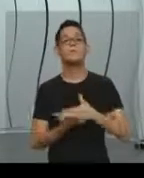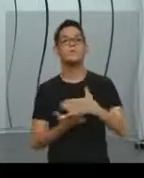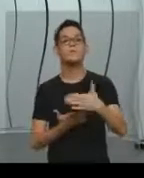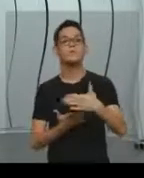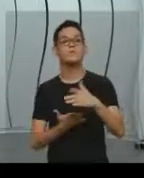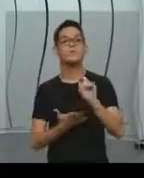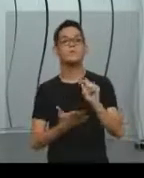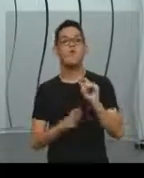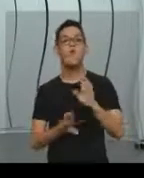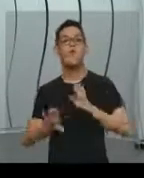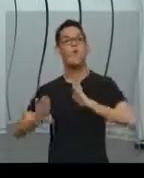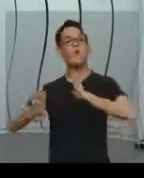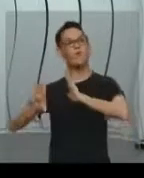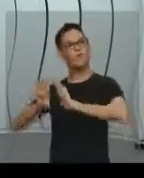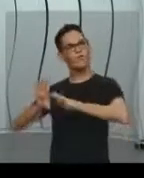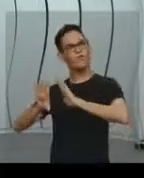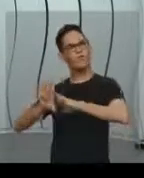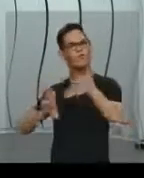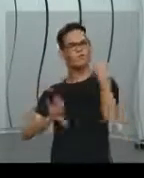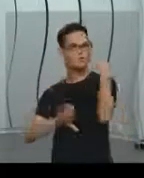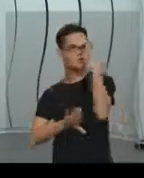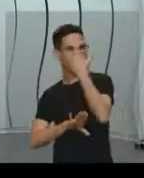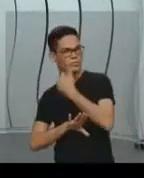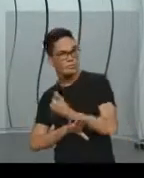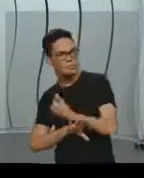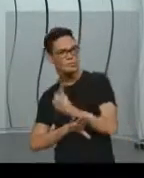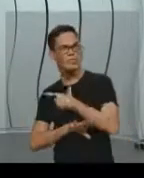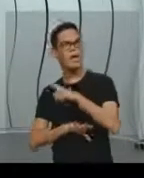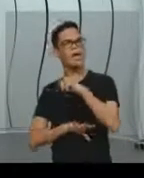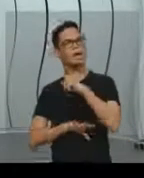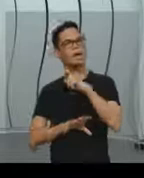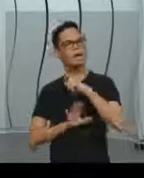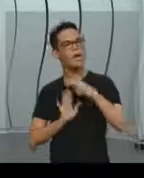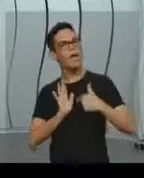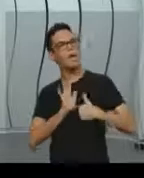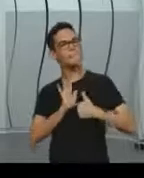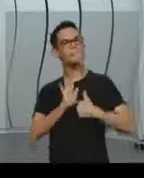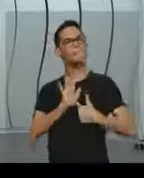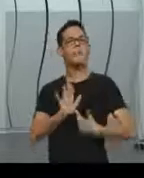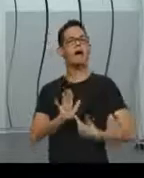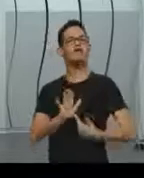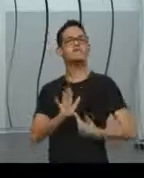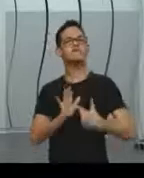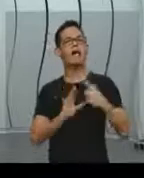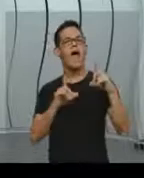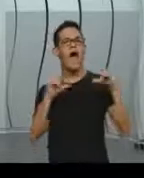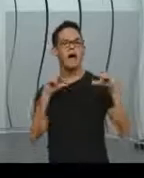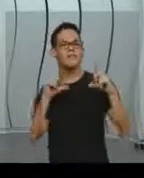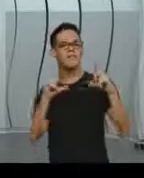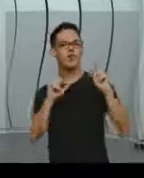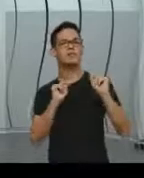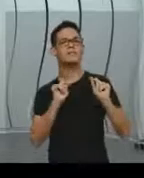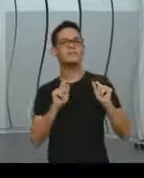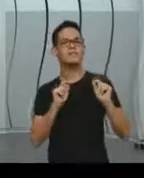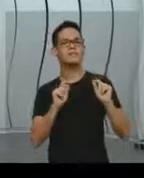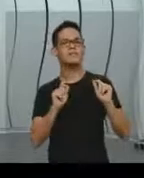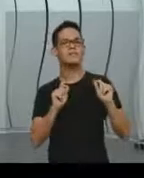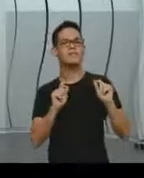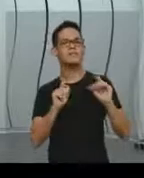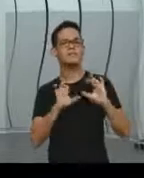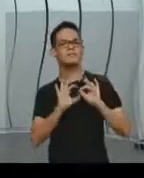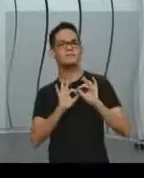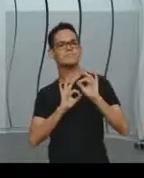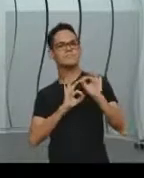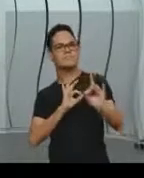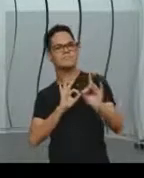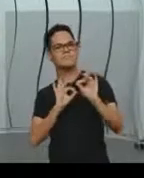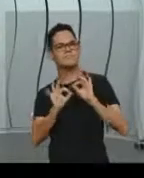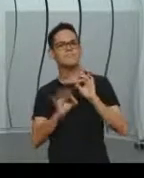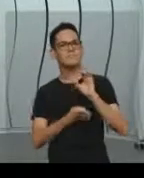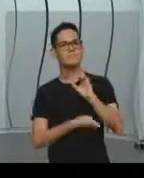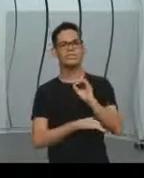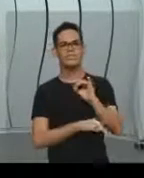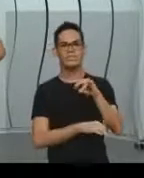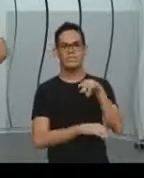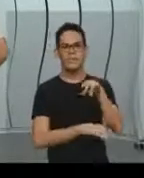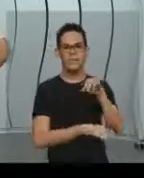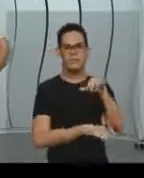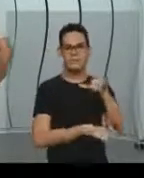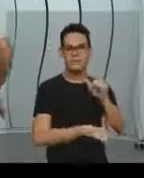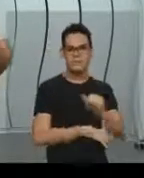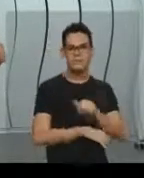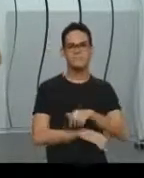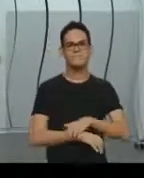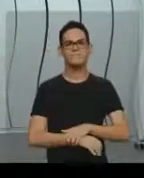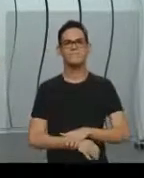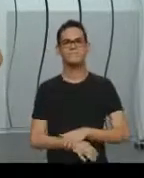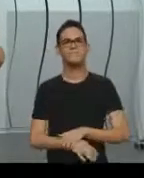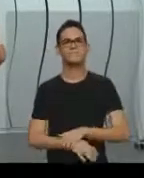o fundo que está muito bonito e torna essa fotografia mais dinâmica, ok? E